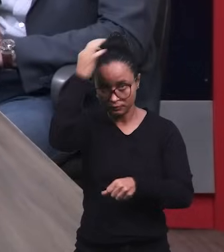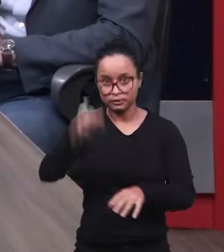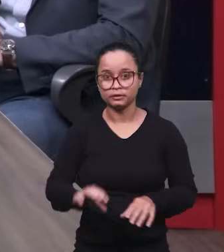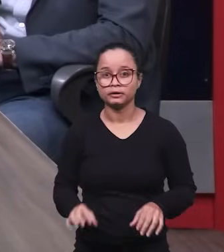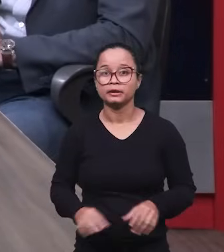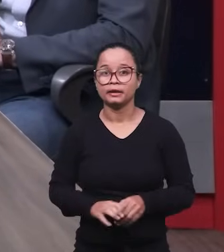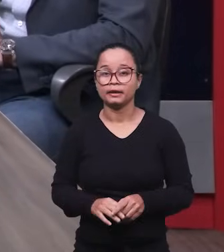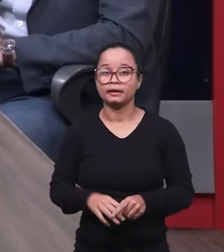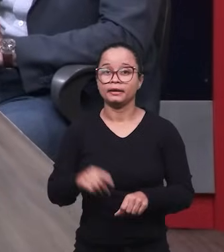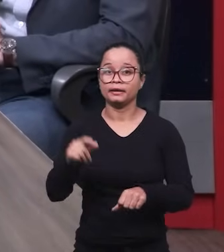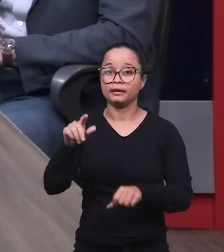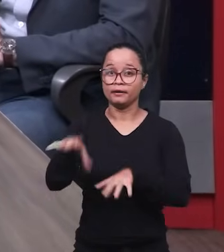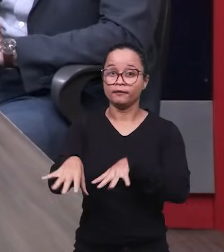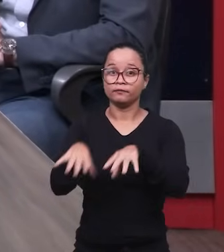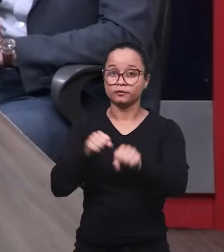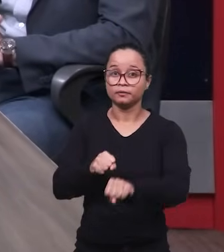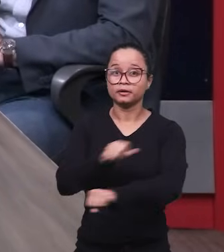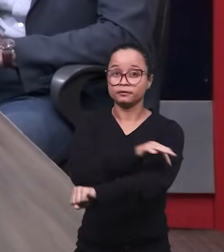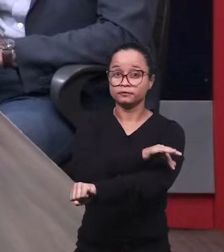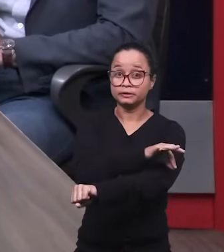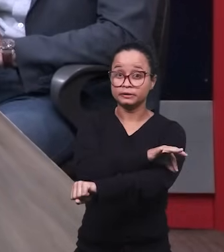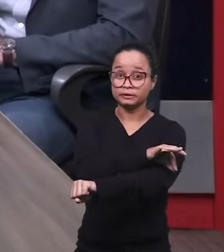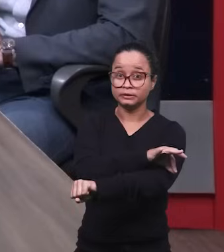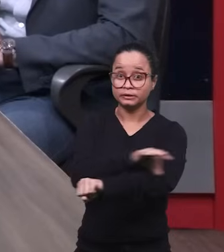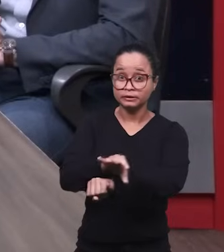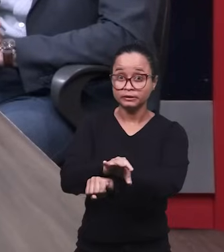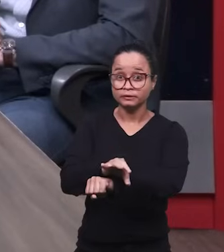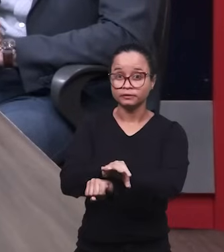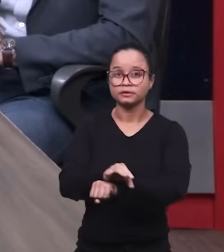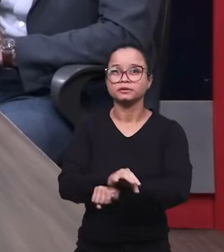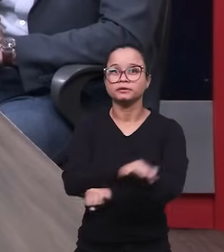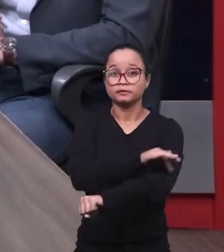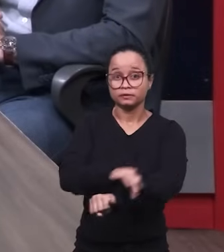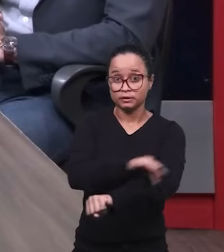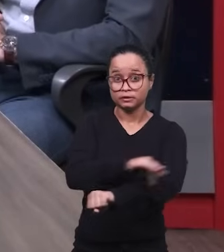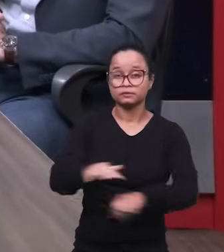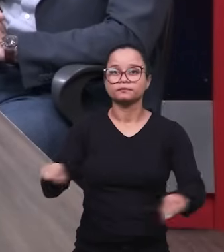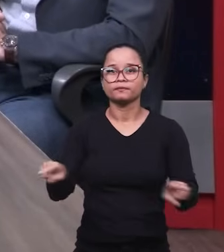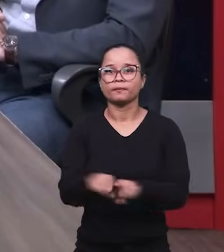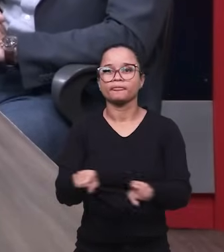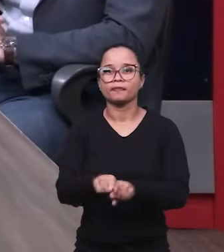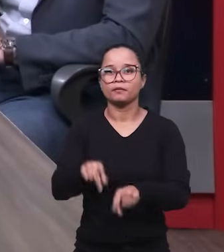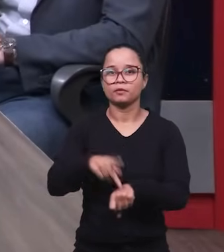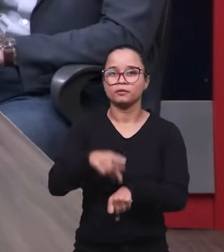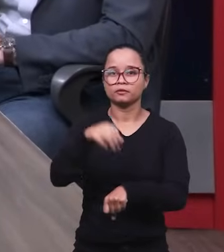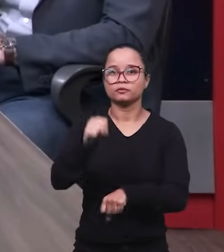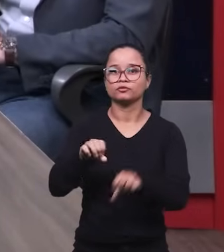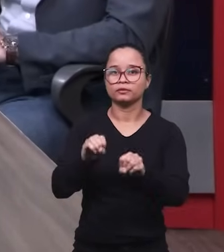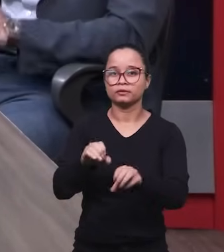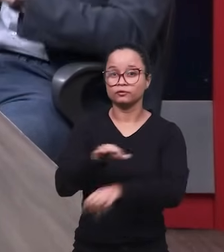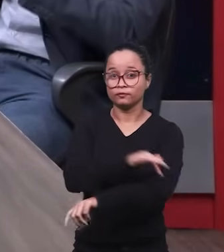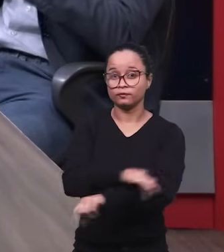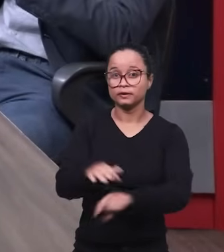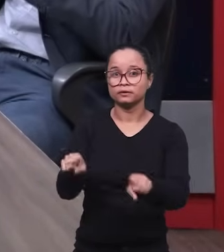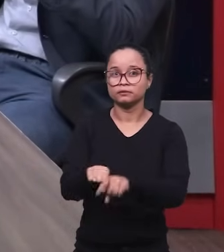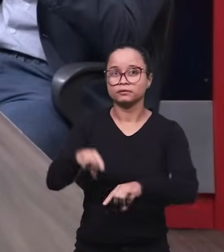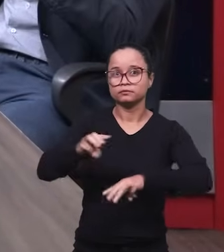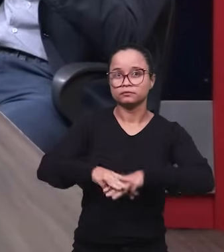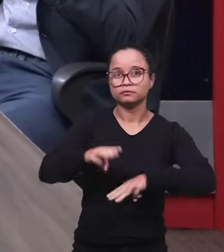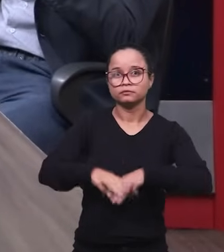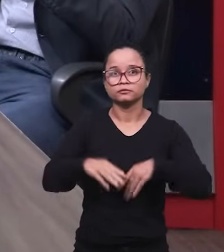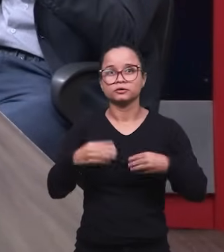em Física e também pós-graduado no ensino de Física e também de Matemática. Muito bem, como